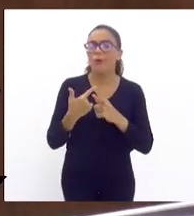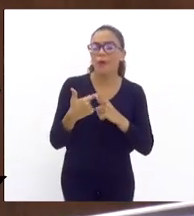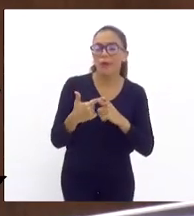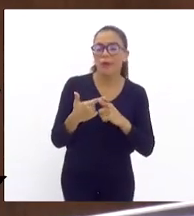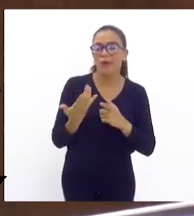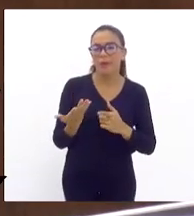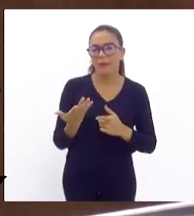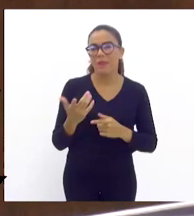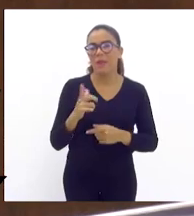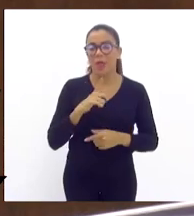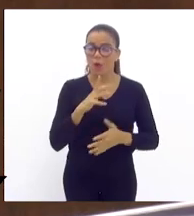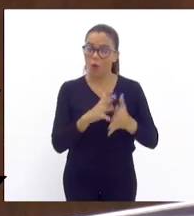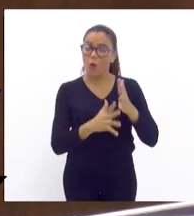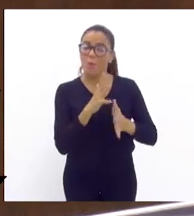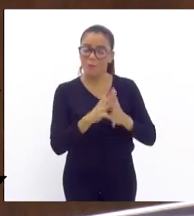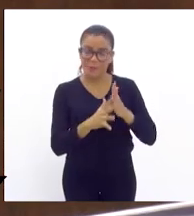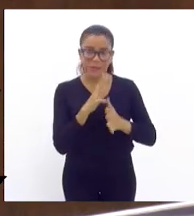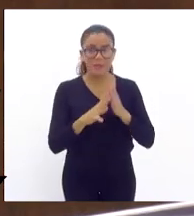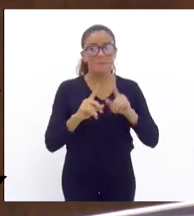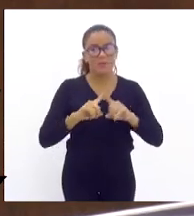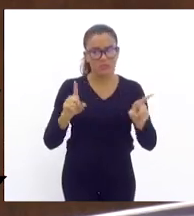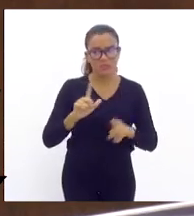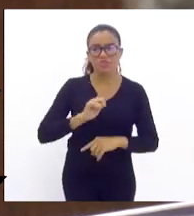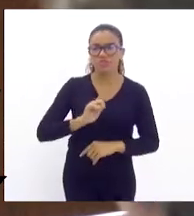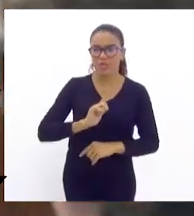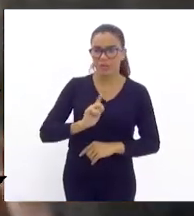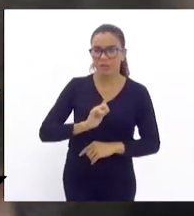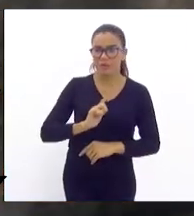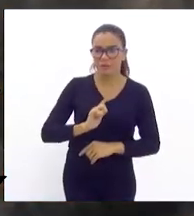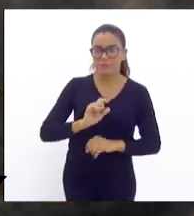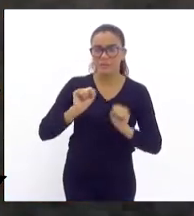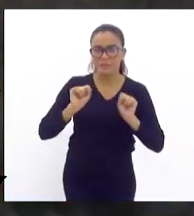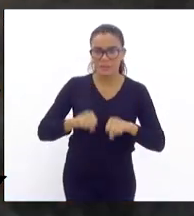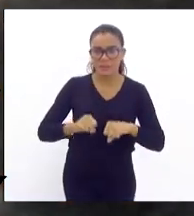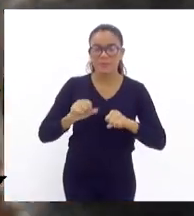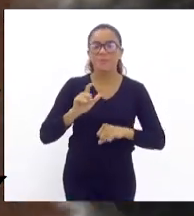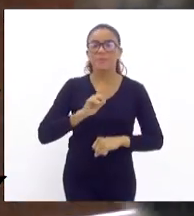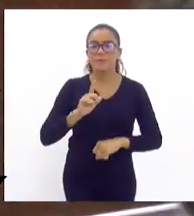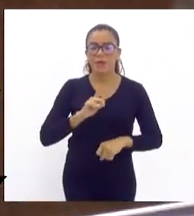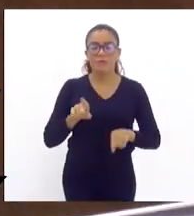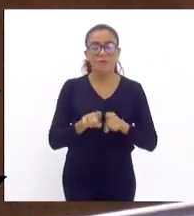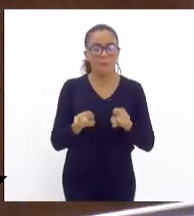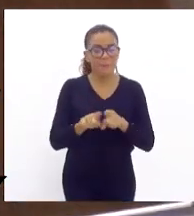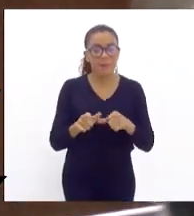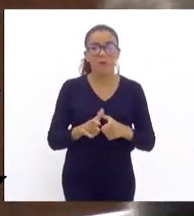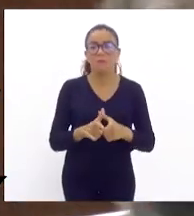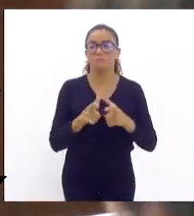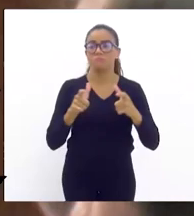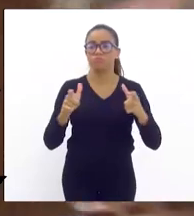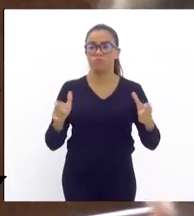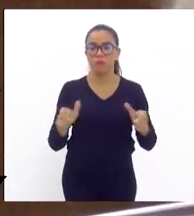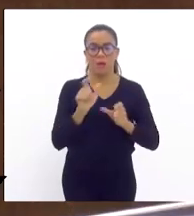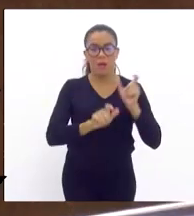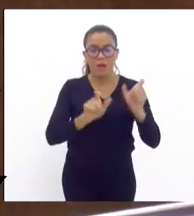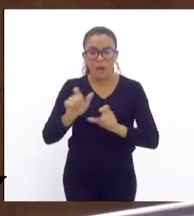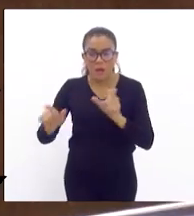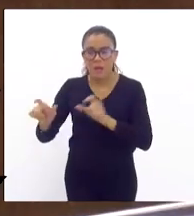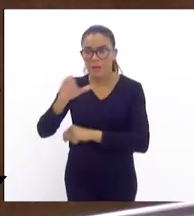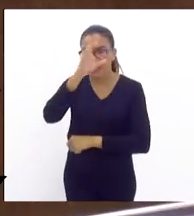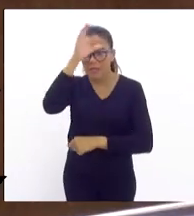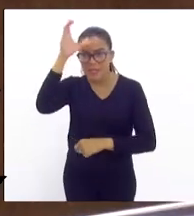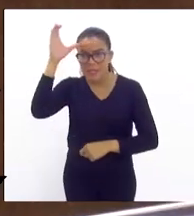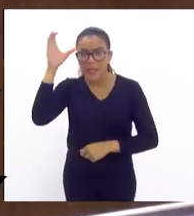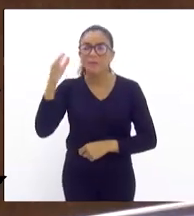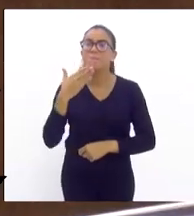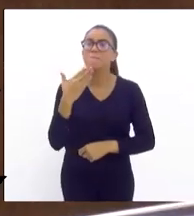fatia complicada, mas houve sim. Nós temos grandes demandas em relação aos consumidores solicitando revisão de